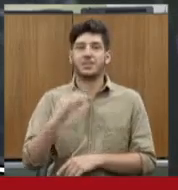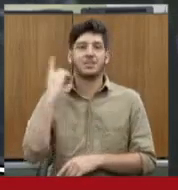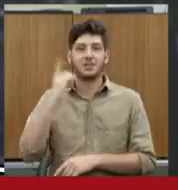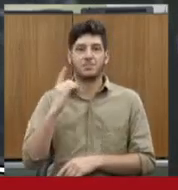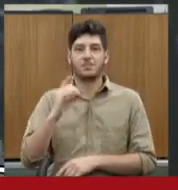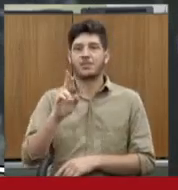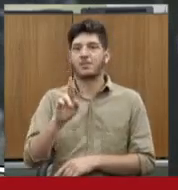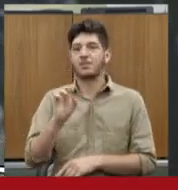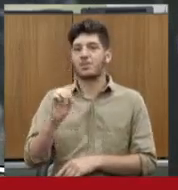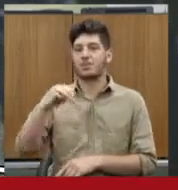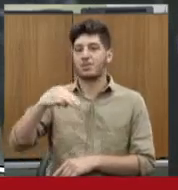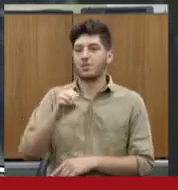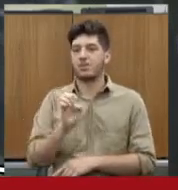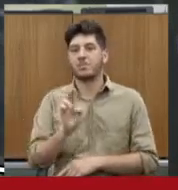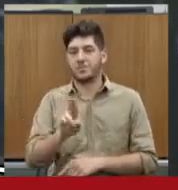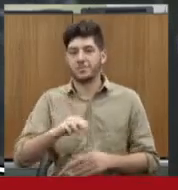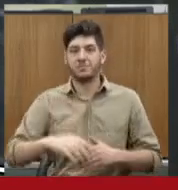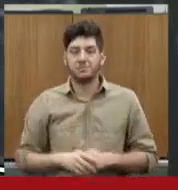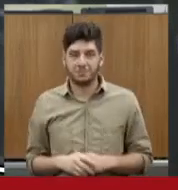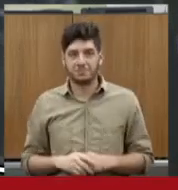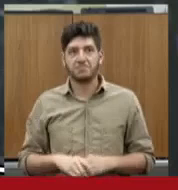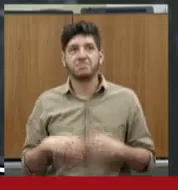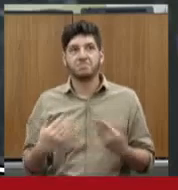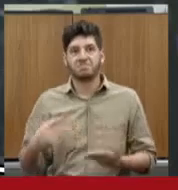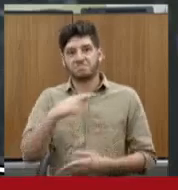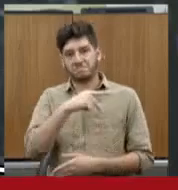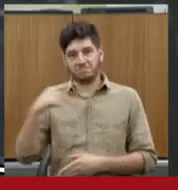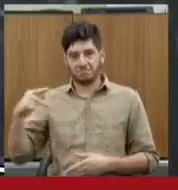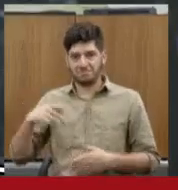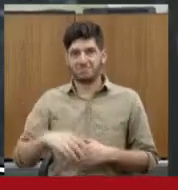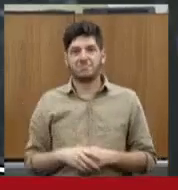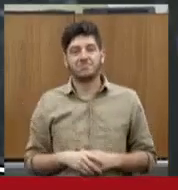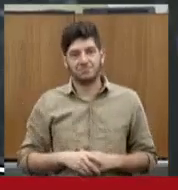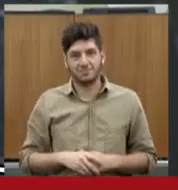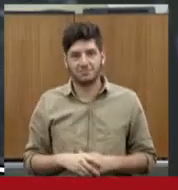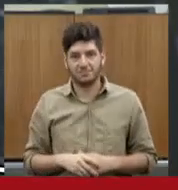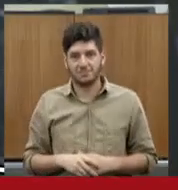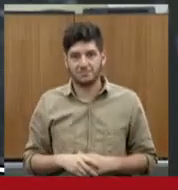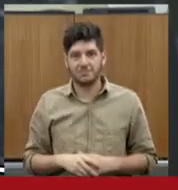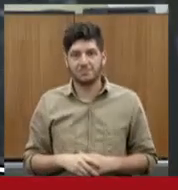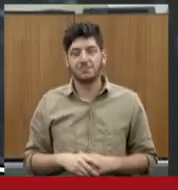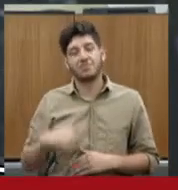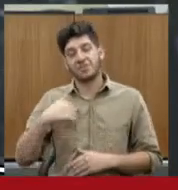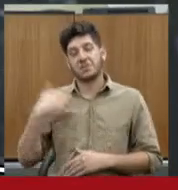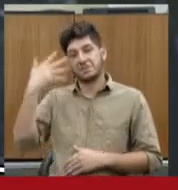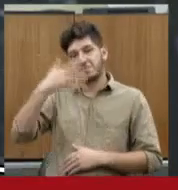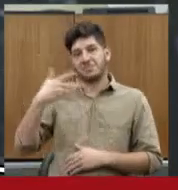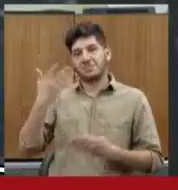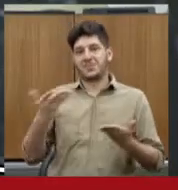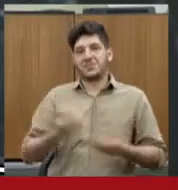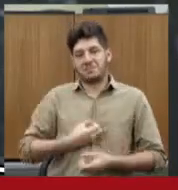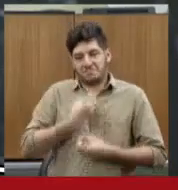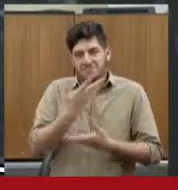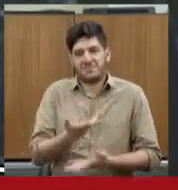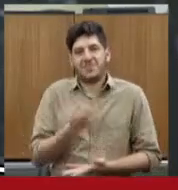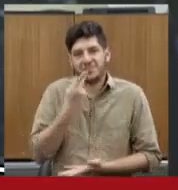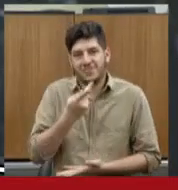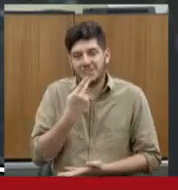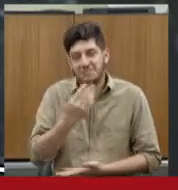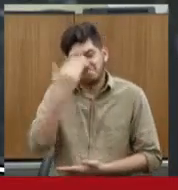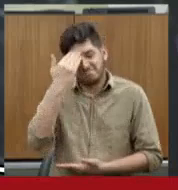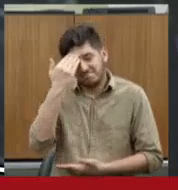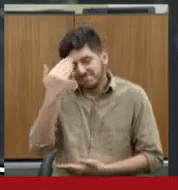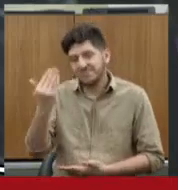Queiroz. Senhor presidente, em breves palavras, eu quero manifestar aqui o meu